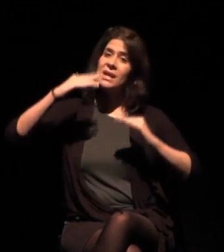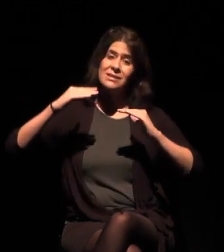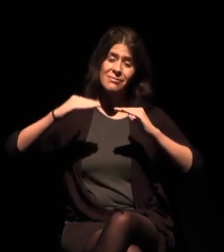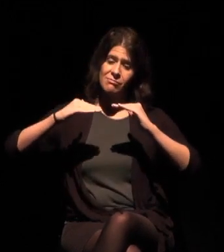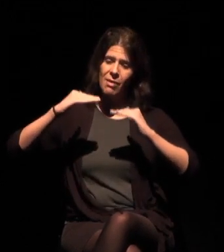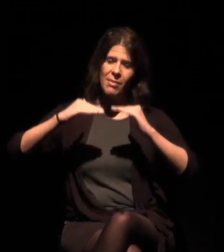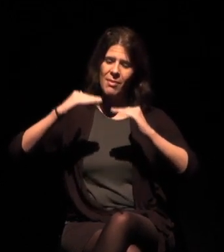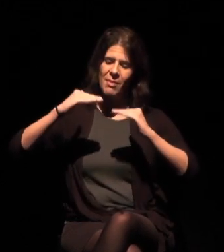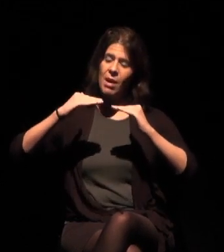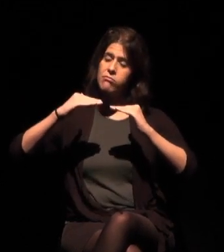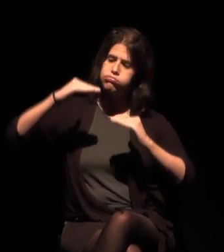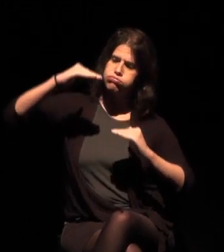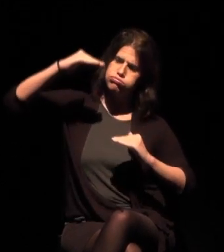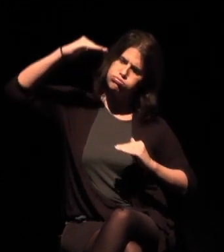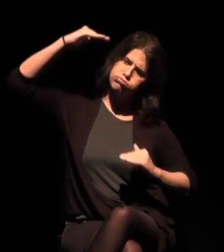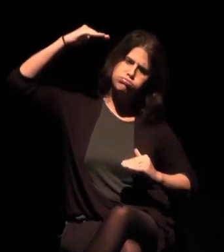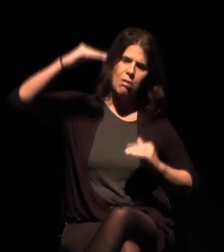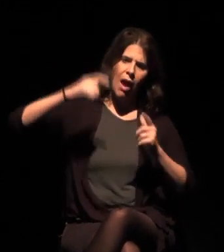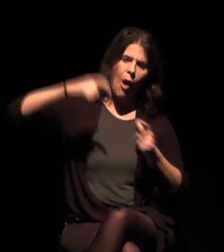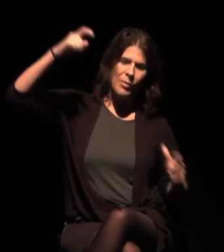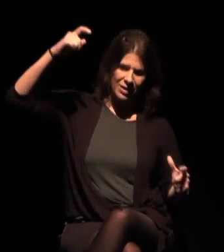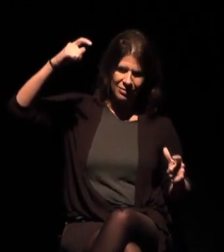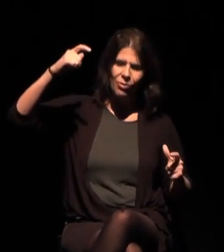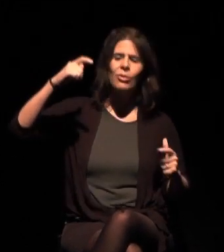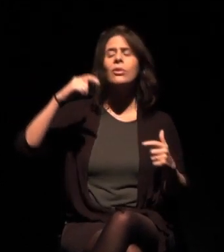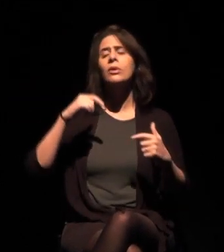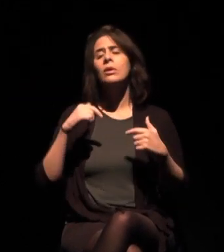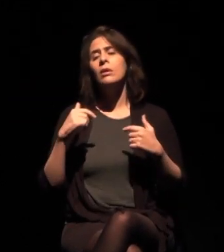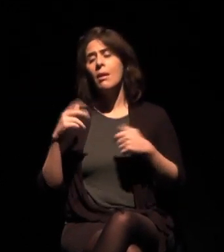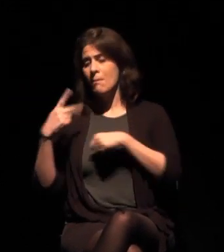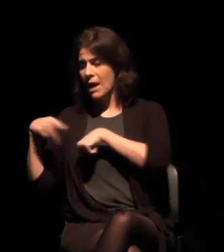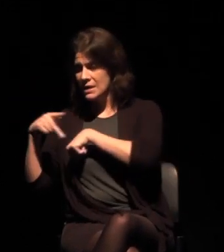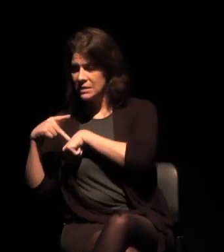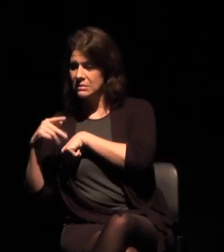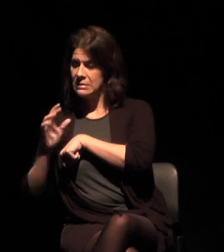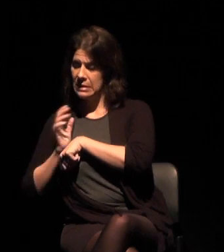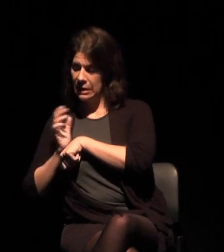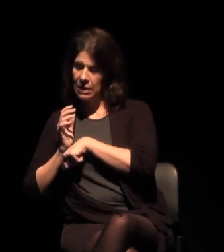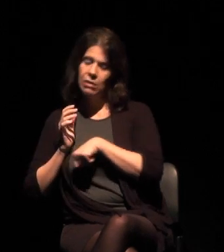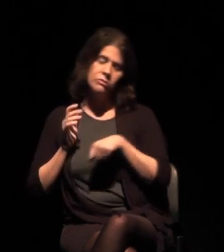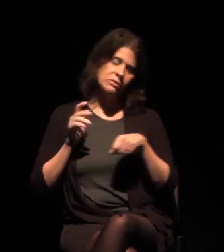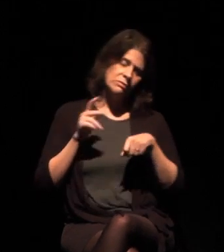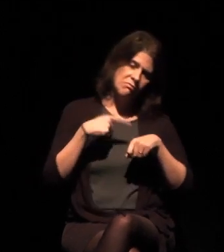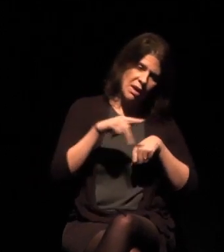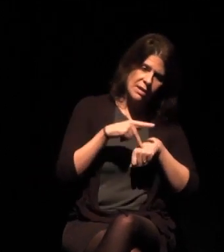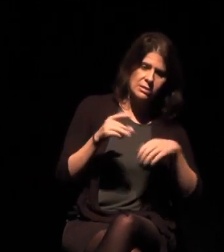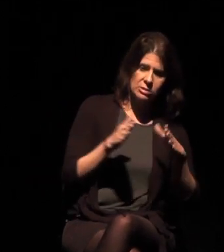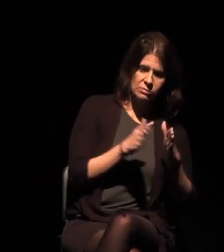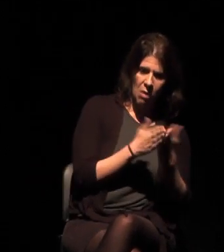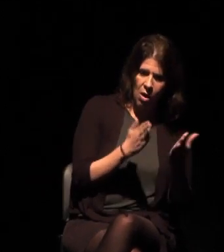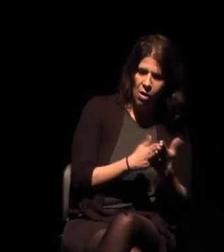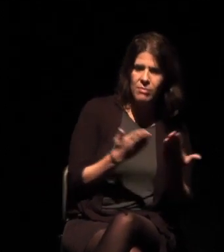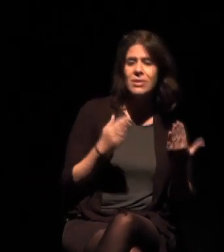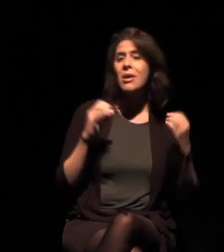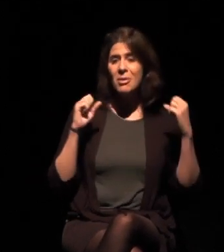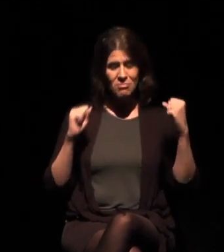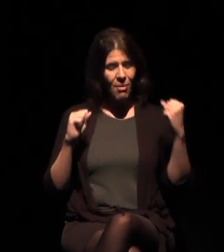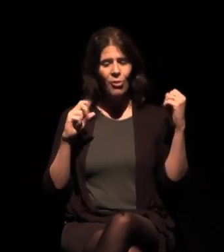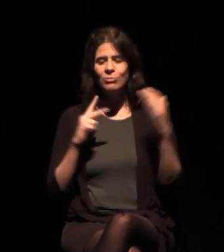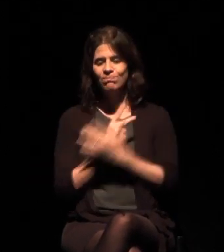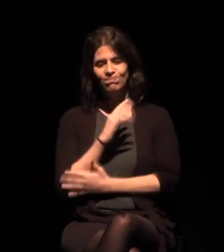entre outros países e os próprios mais ricos pode trazer instabilidades políticas